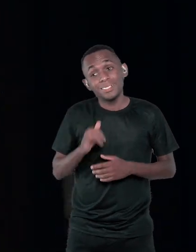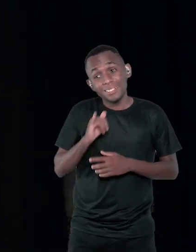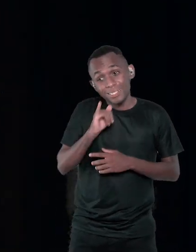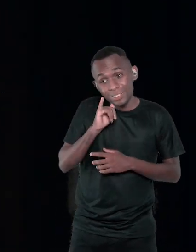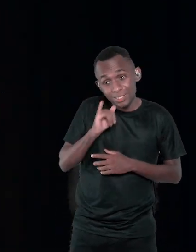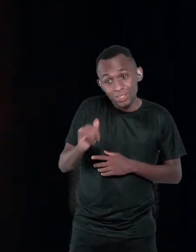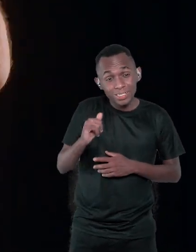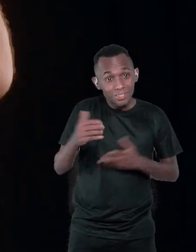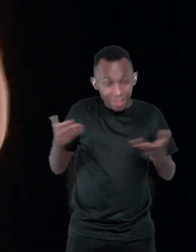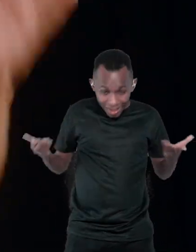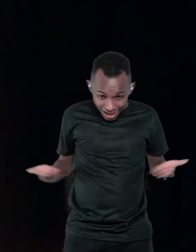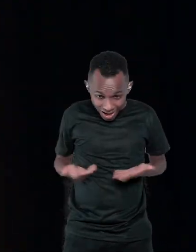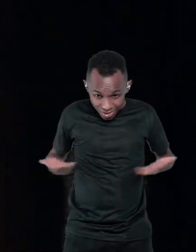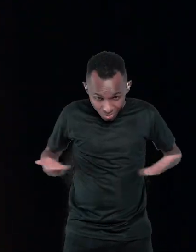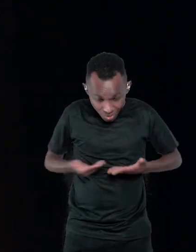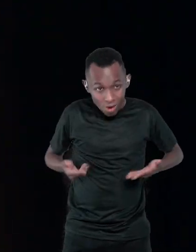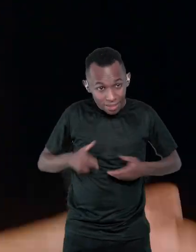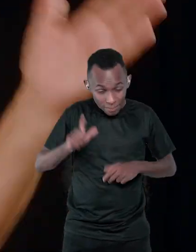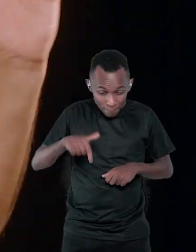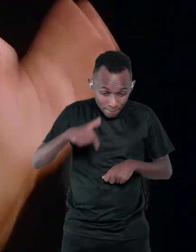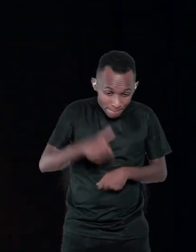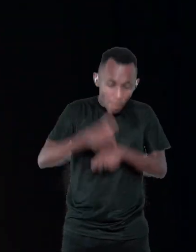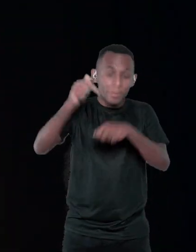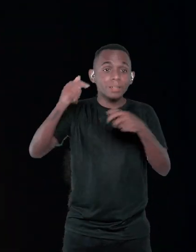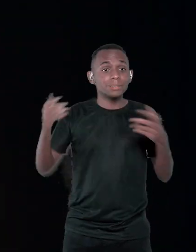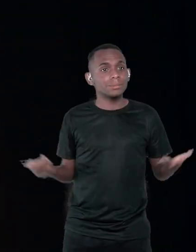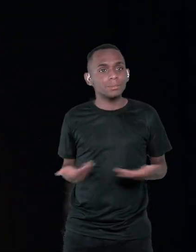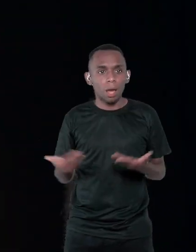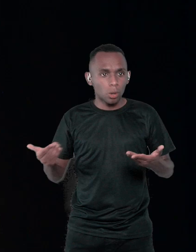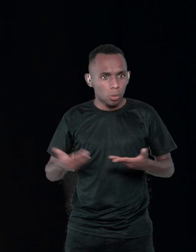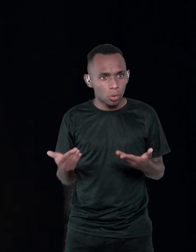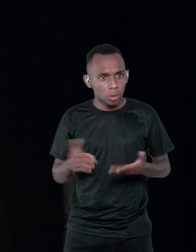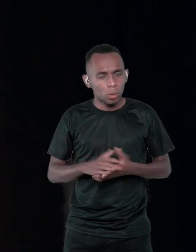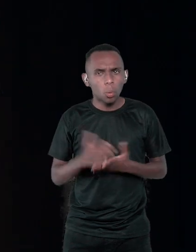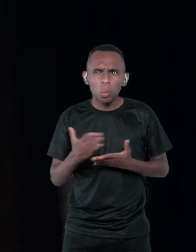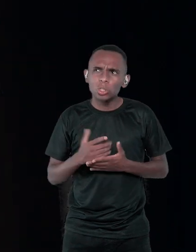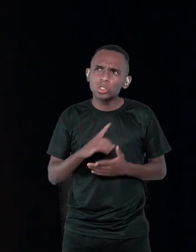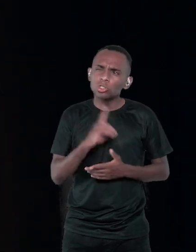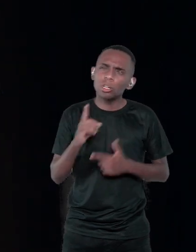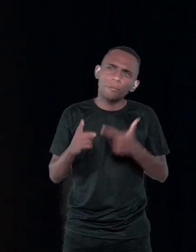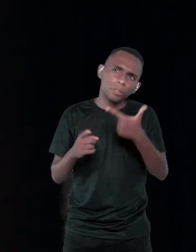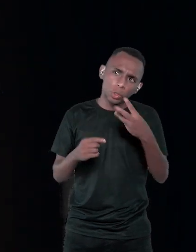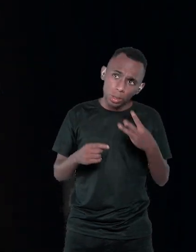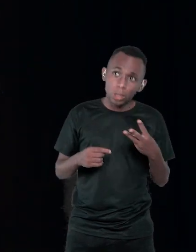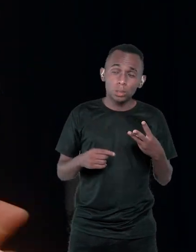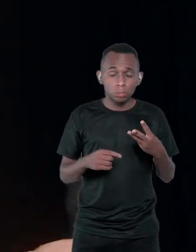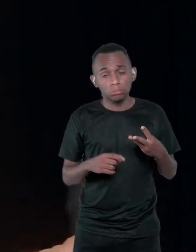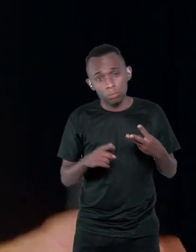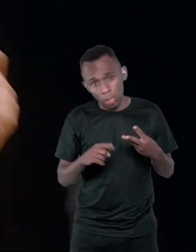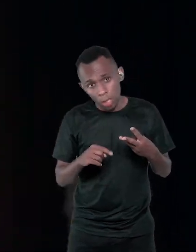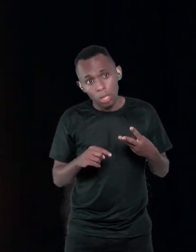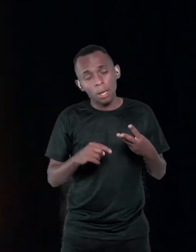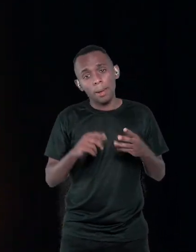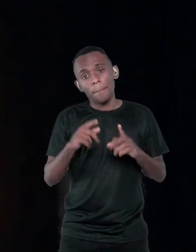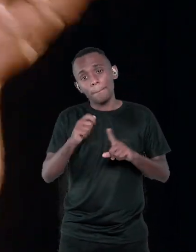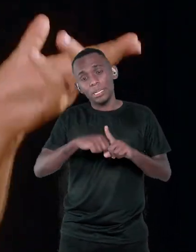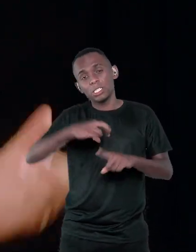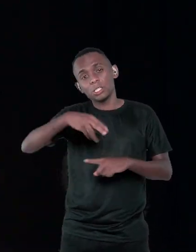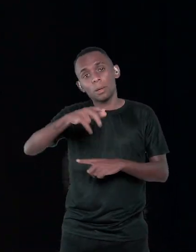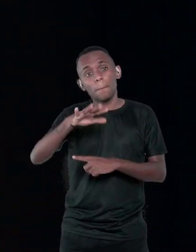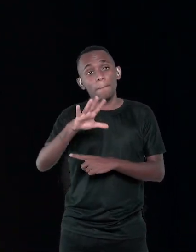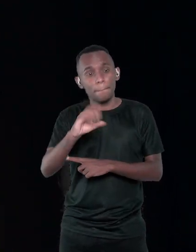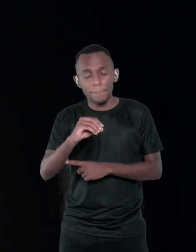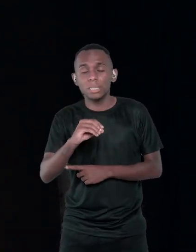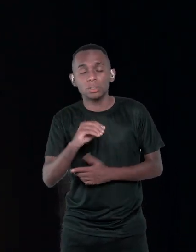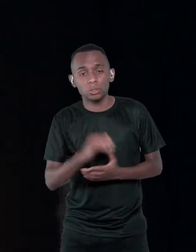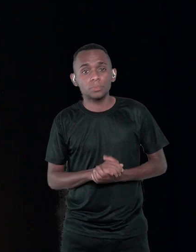agora, agora, né? Assim, 23 hoje, né? 23 de março